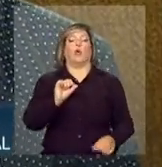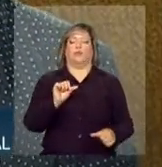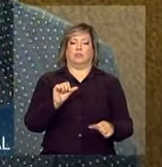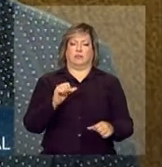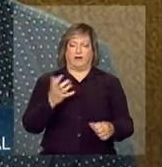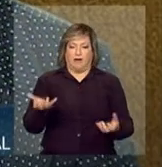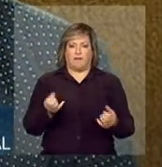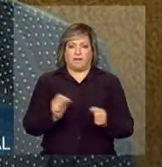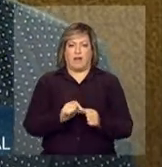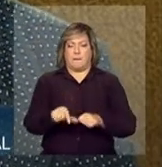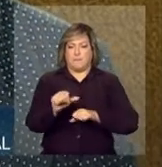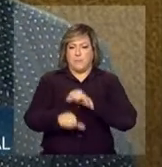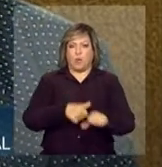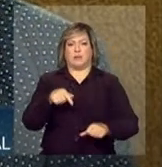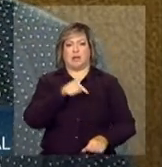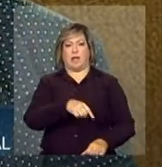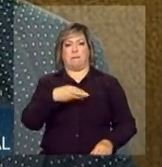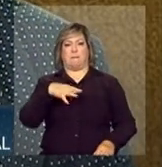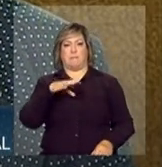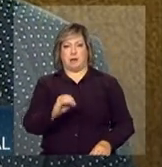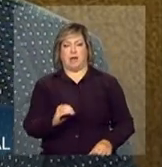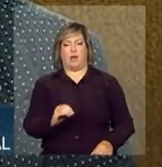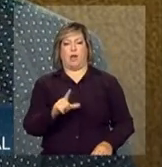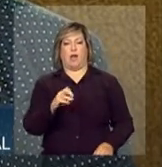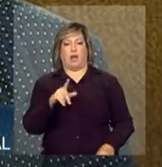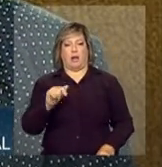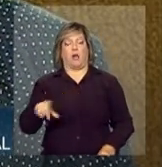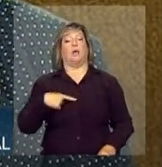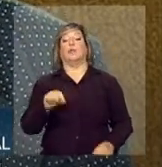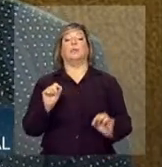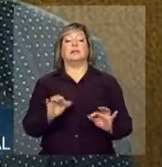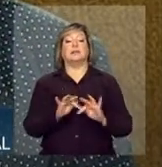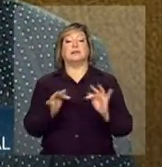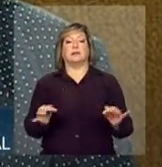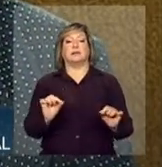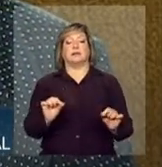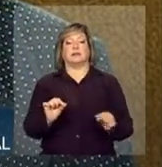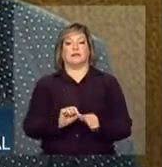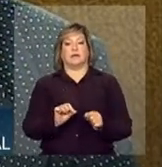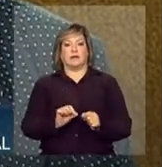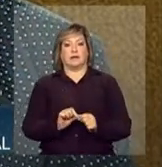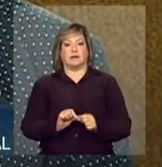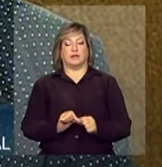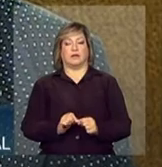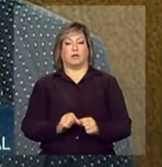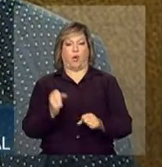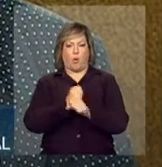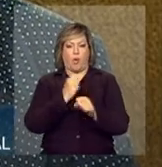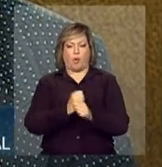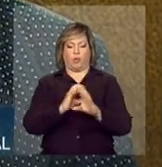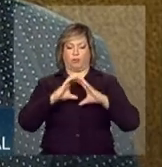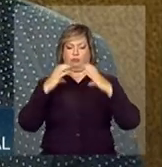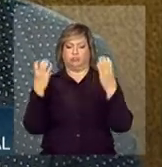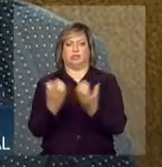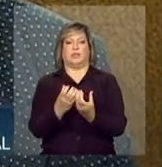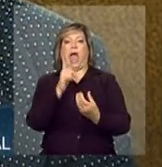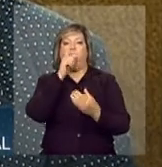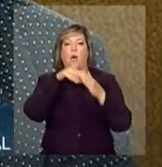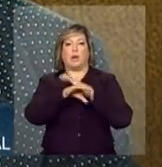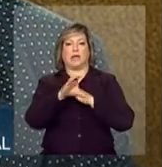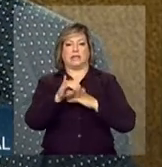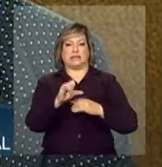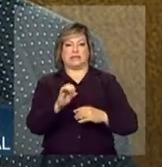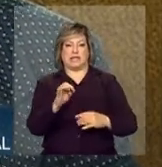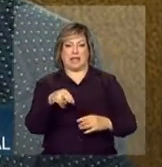legal, exatamente porque nós queremos simplificar a forma de estar construindo cisternas, de estar construindo